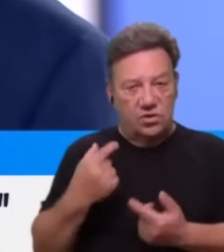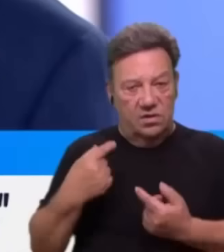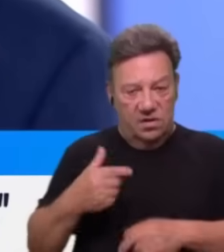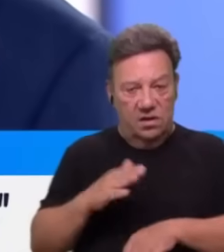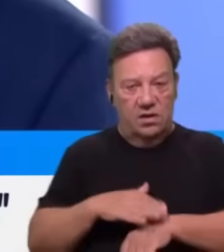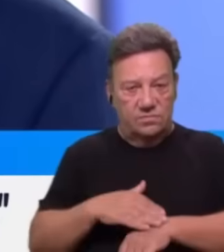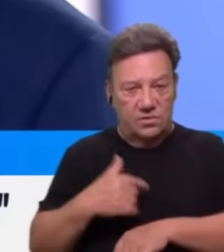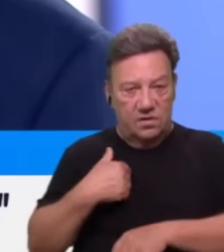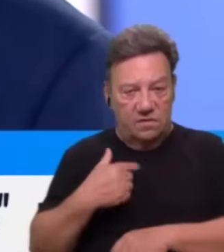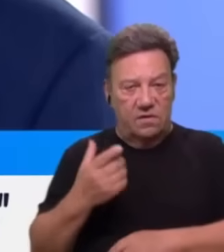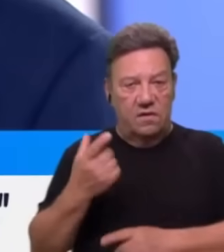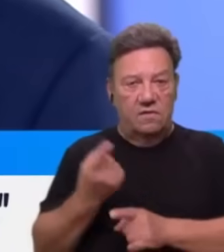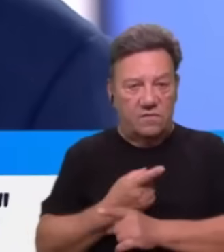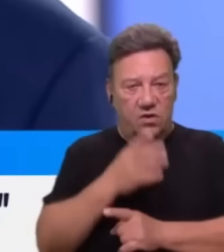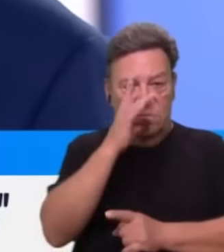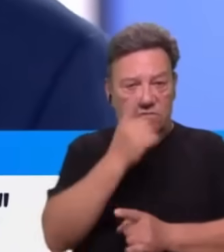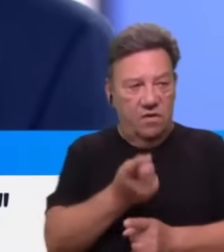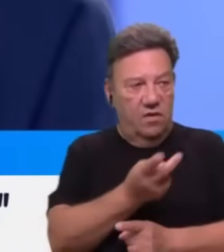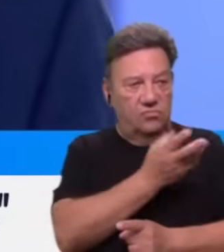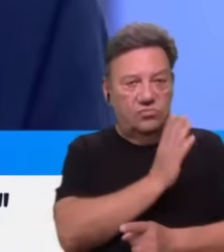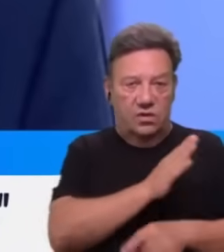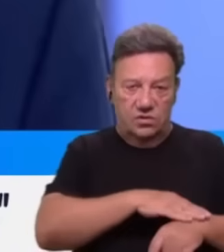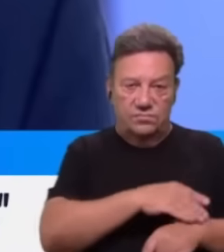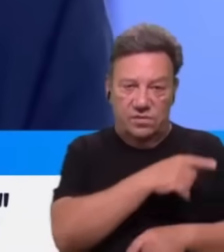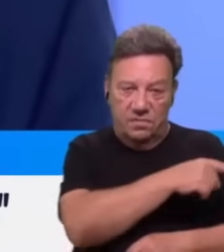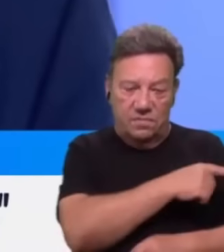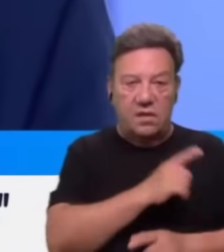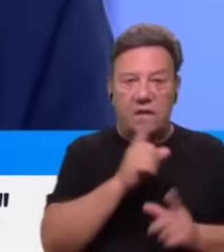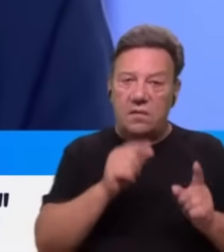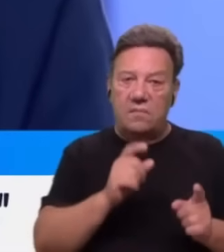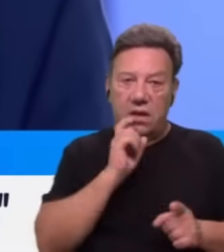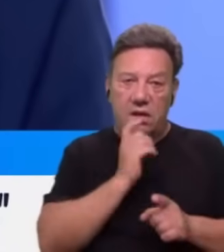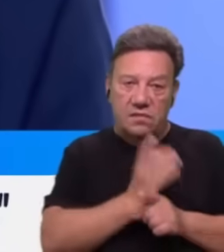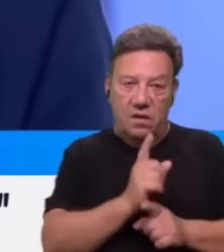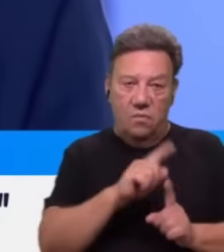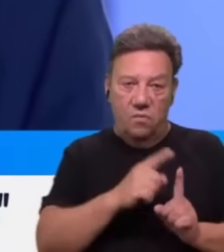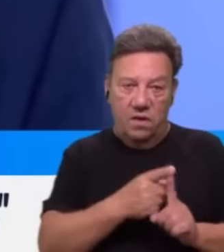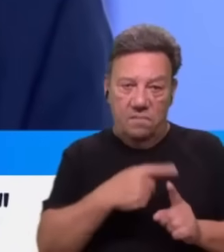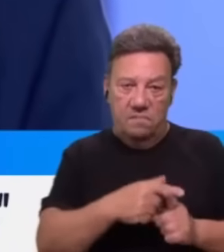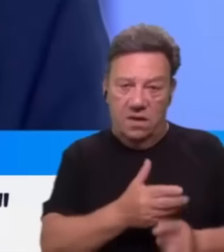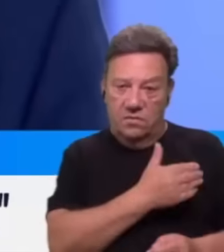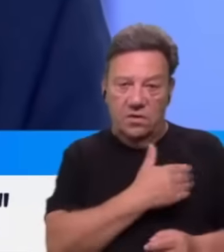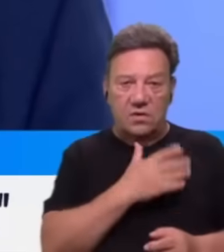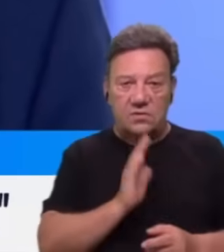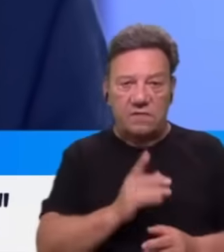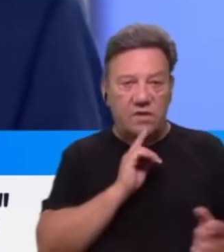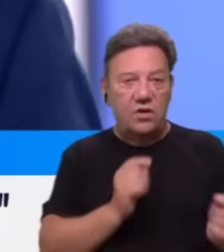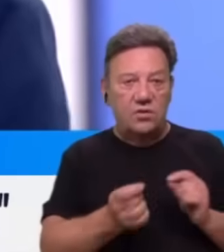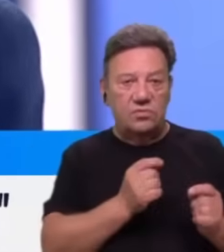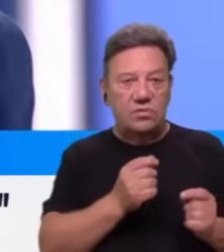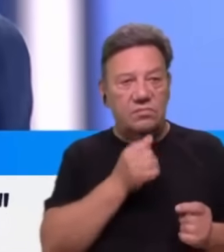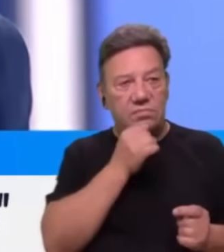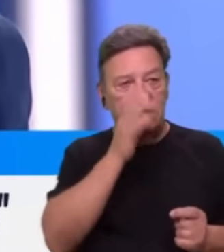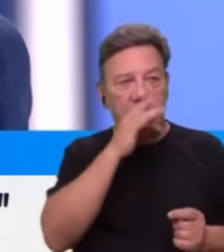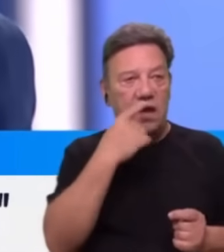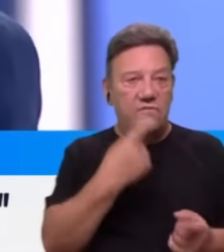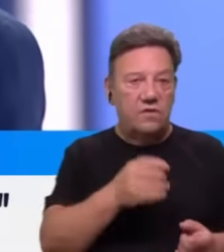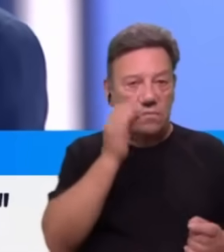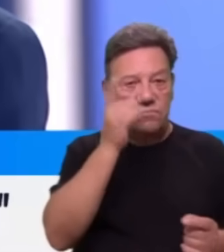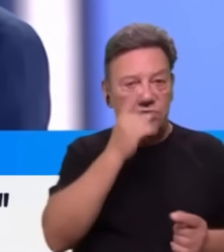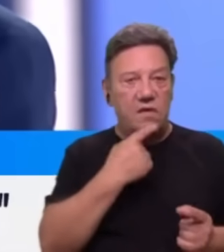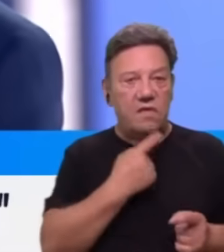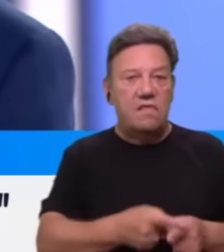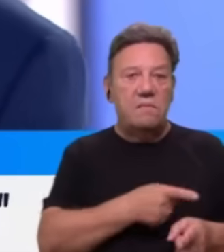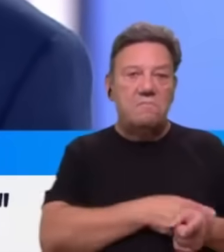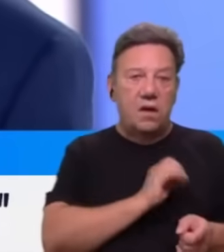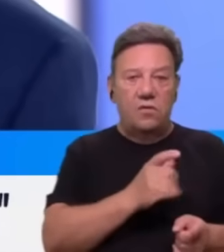várias outras governos que tiveram responsabilidades mas reparem até há 1 ano e meio atrás Távamos a discutir a abstrato sabia Professor jamais havia